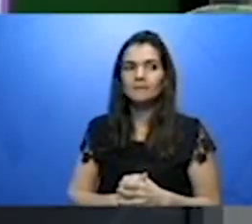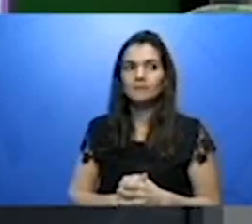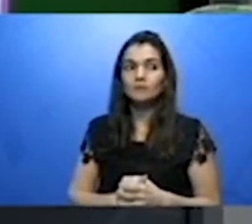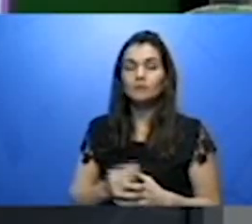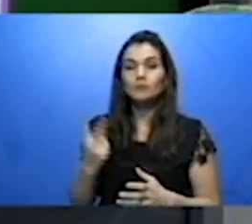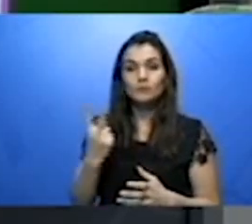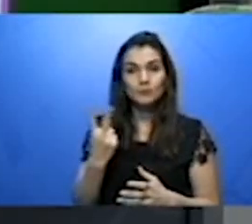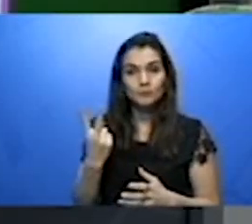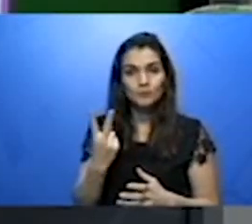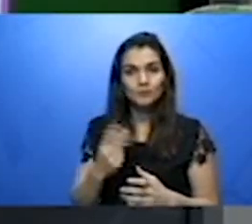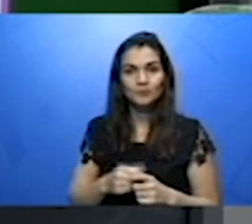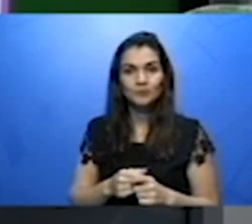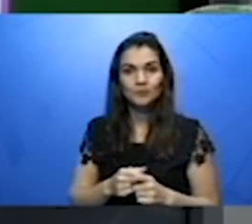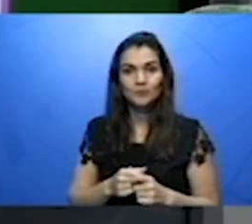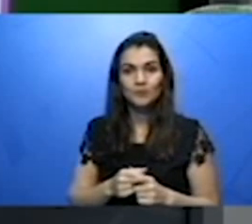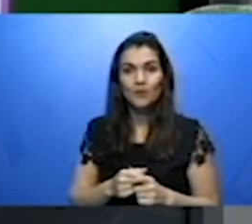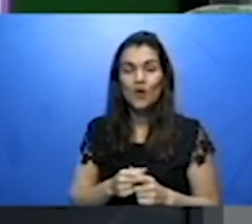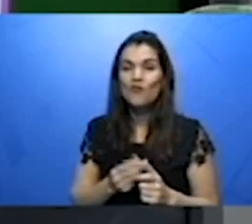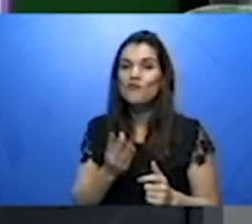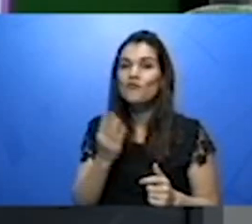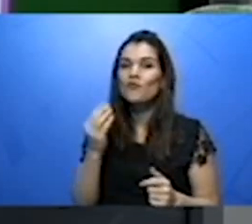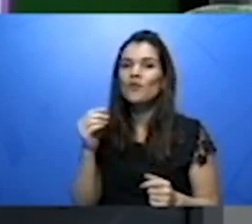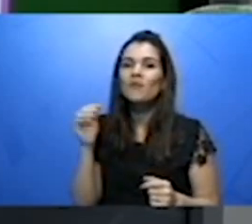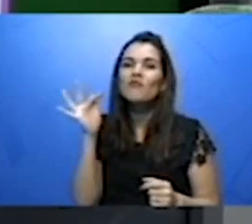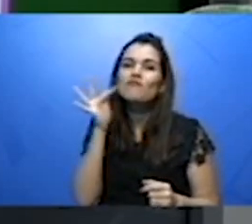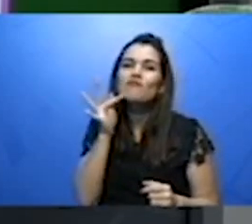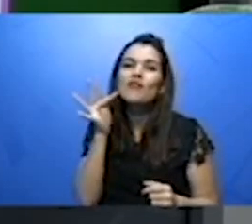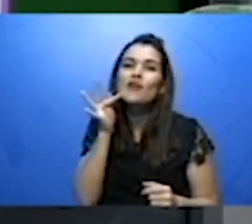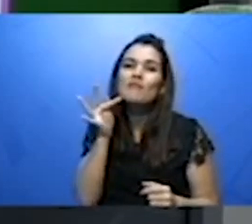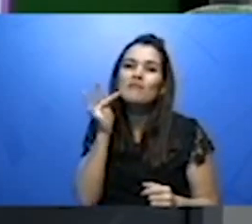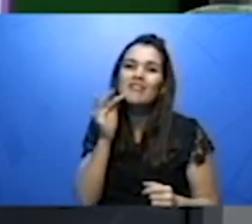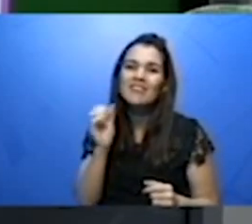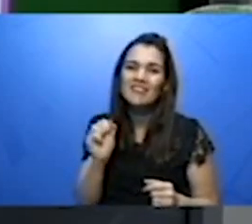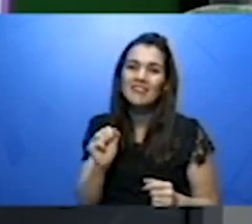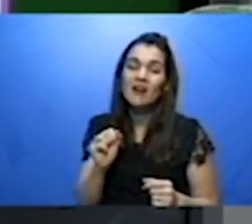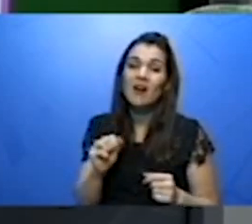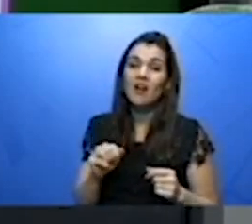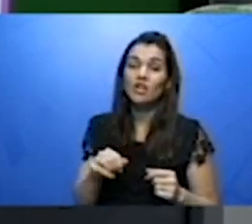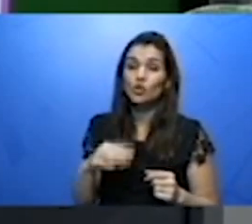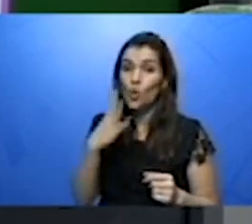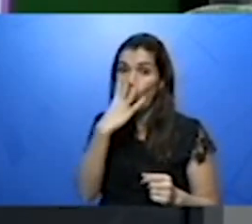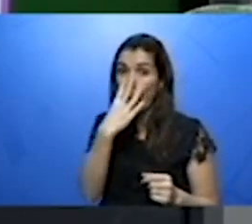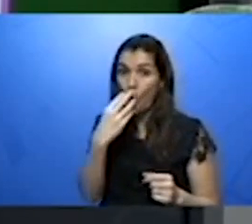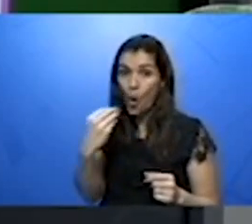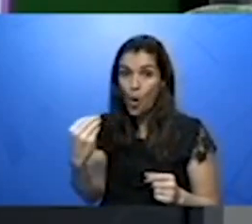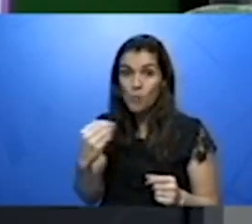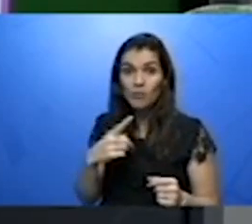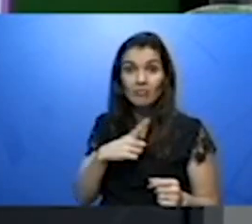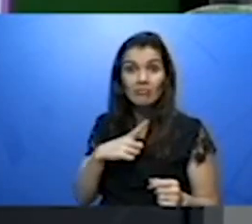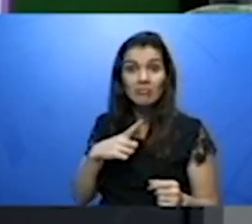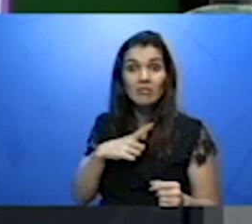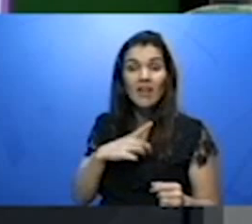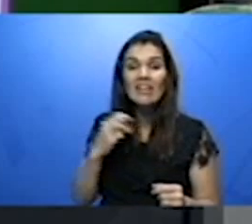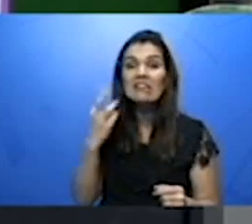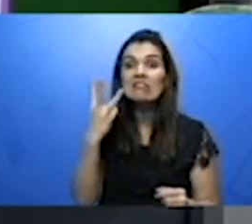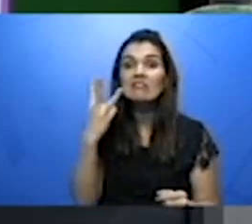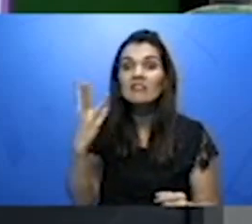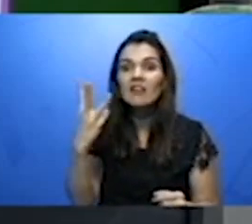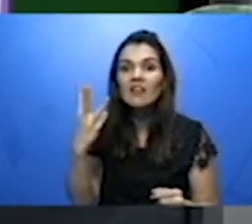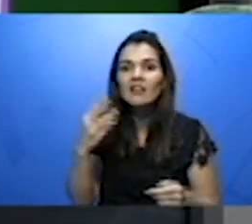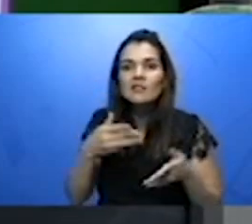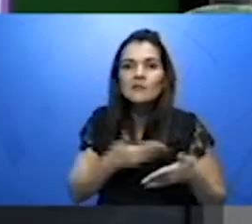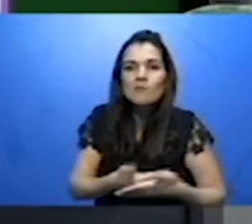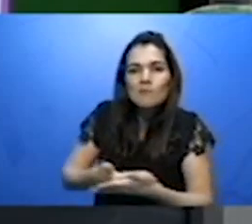dois uma fêmea de lobo-guará gera aproximadamente três filhotes a cada